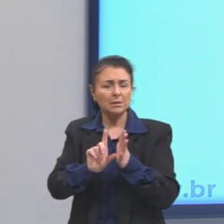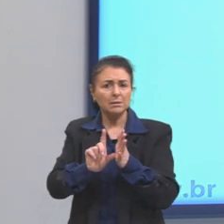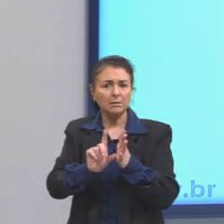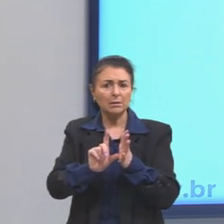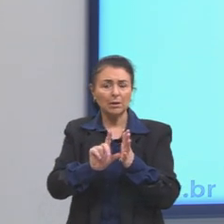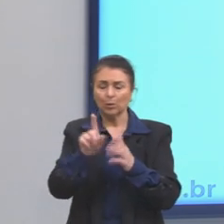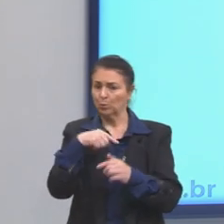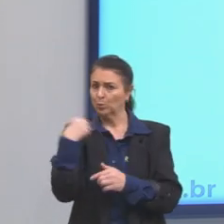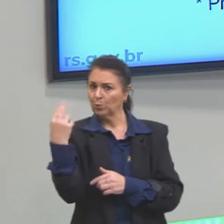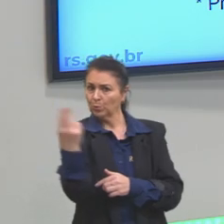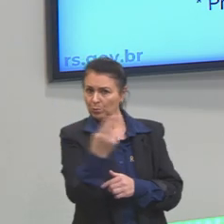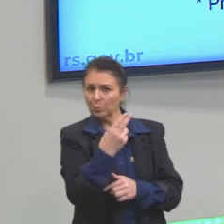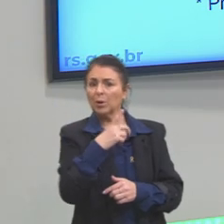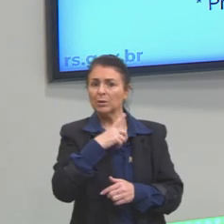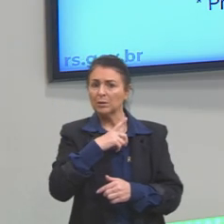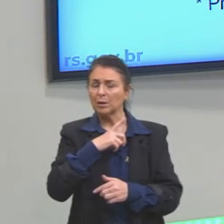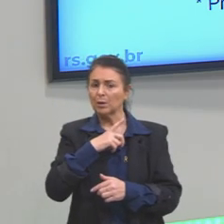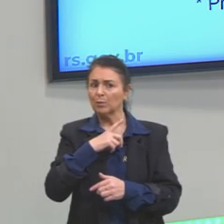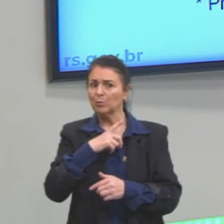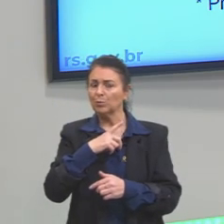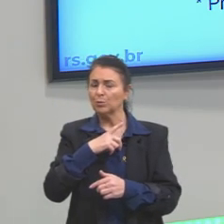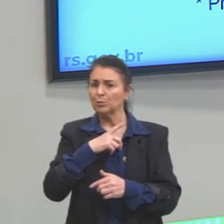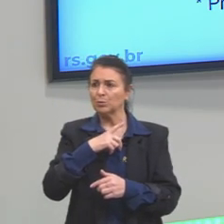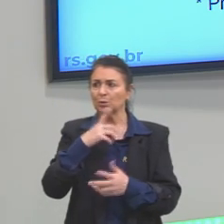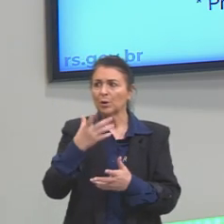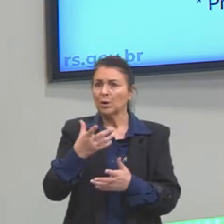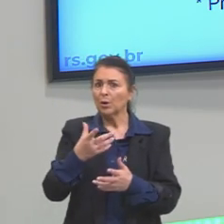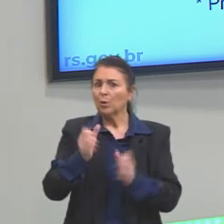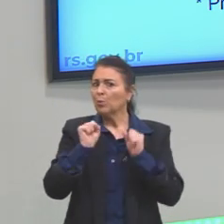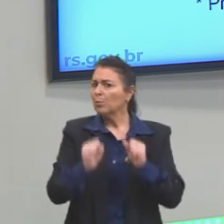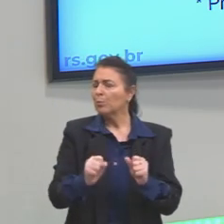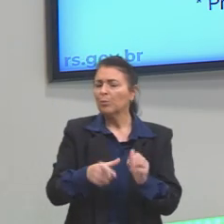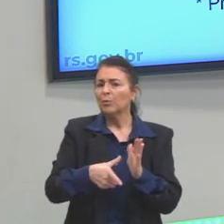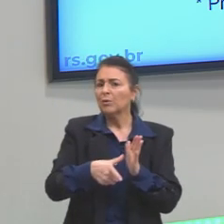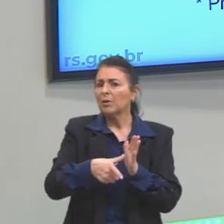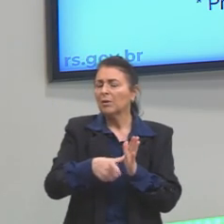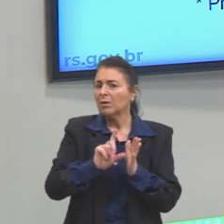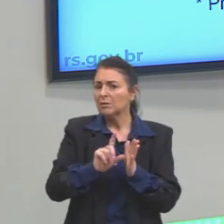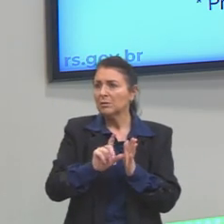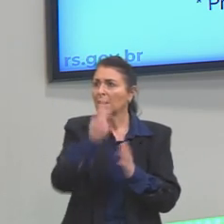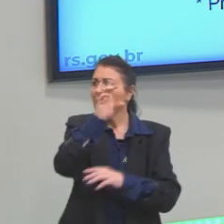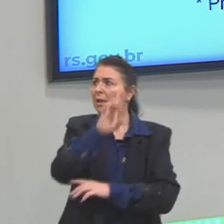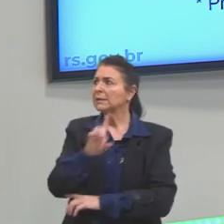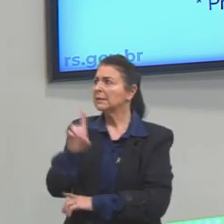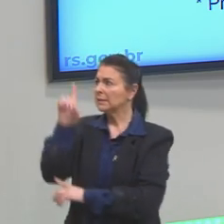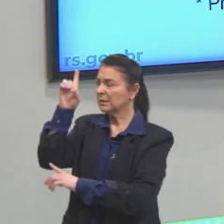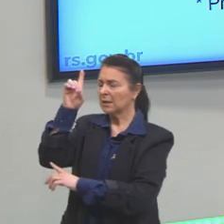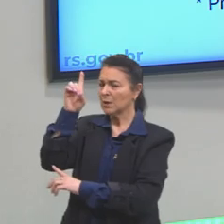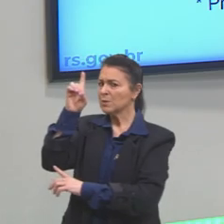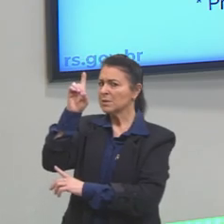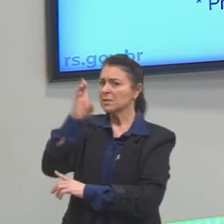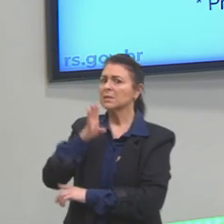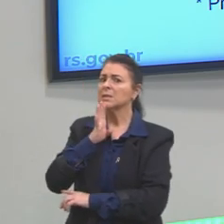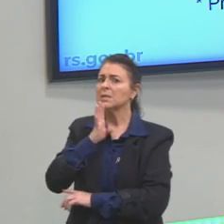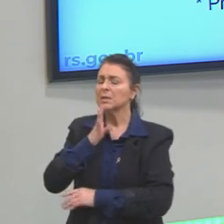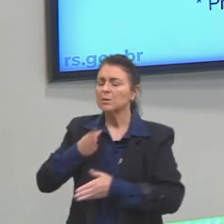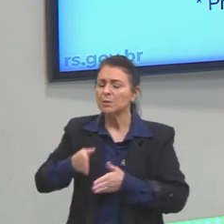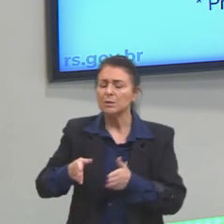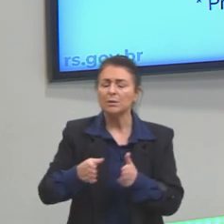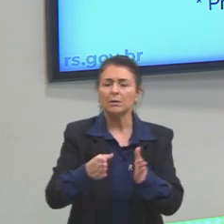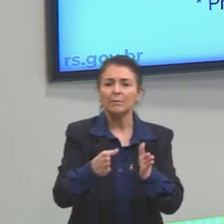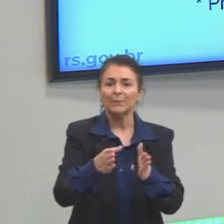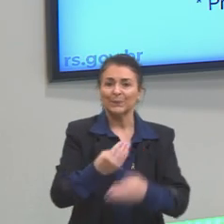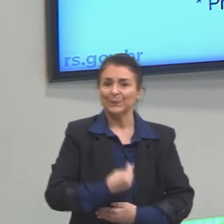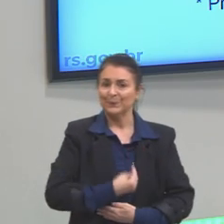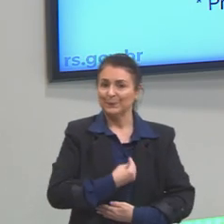você une ciência né eles conhecem o nosso caminho ele sabe o filme da nossa vida